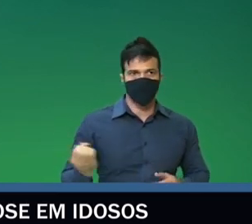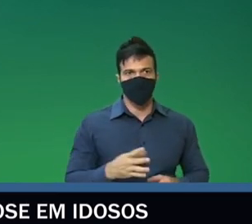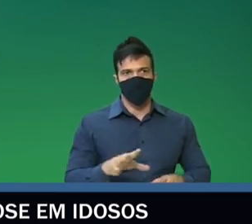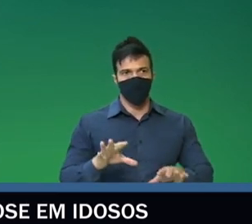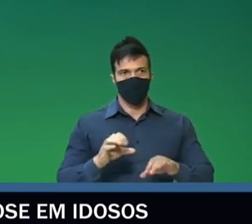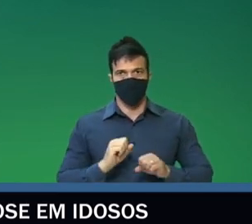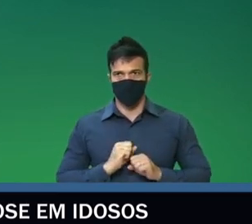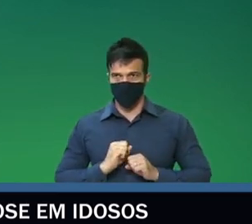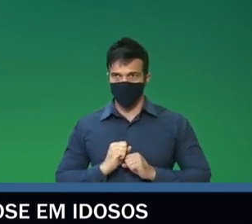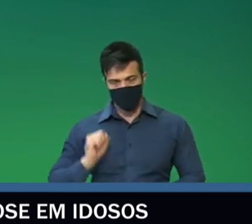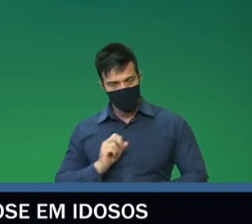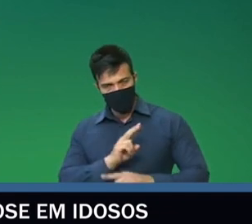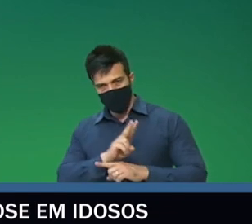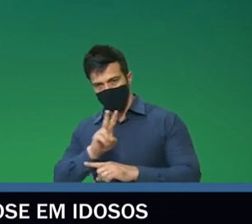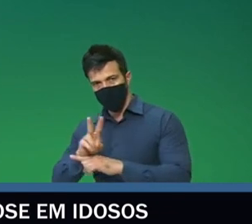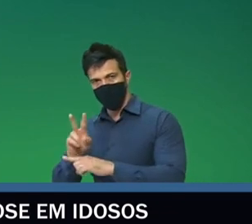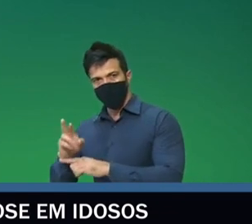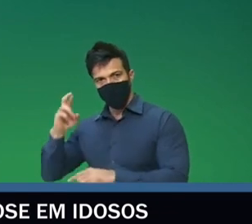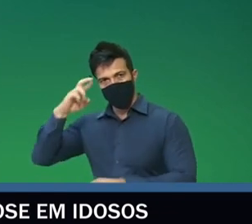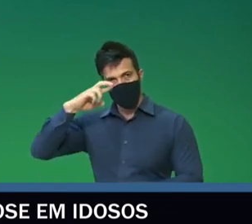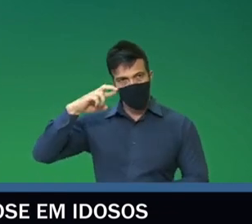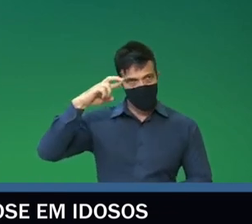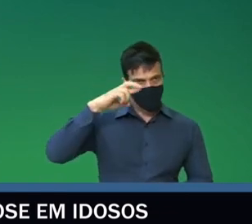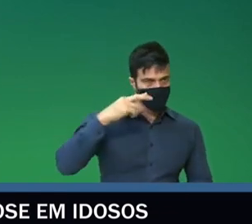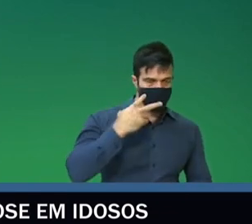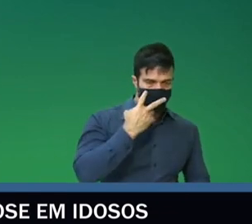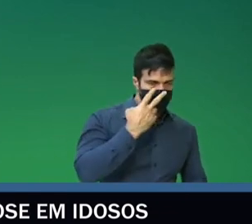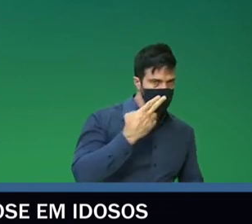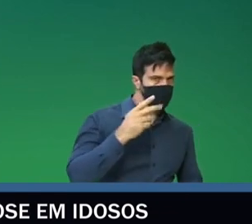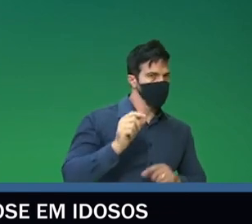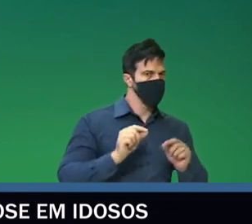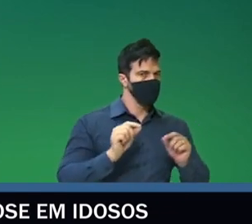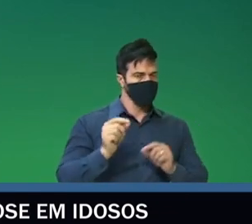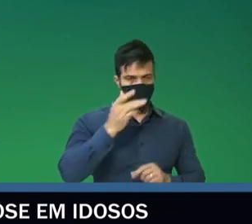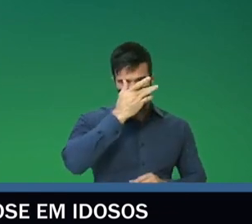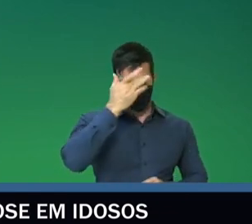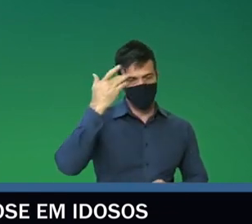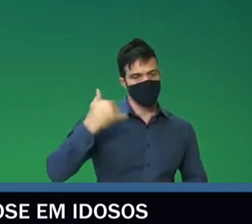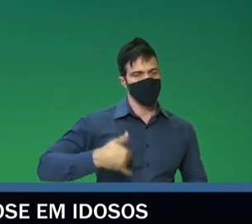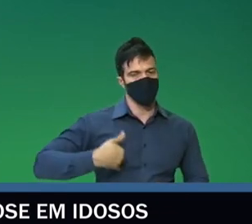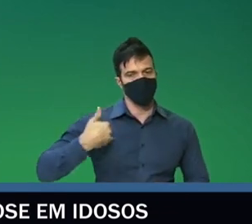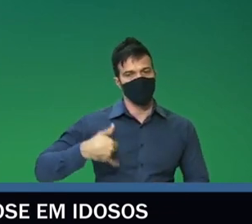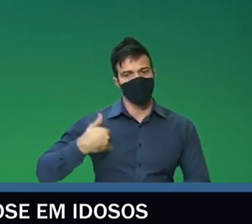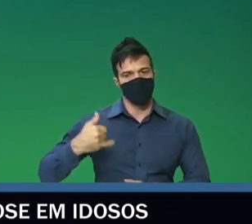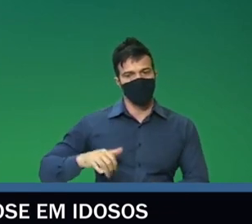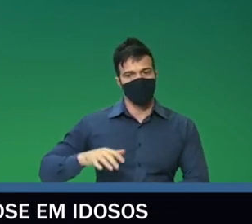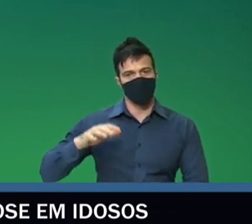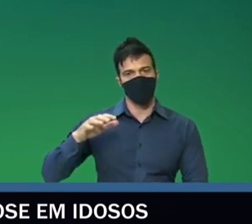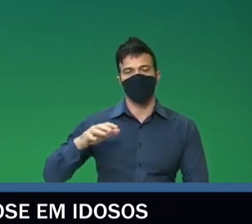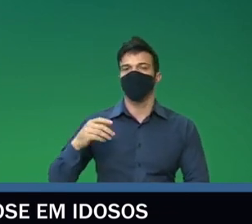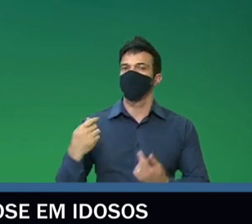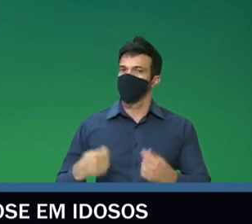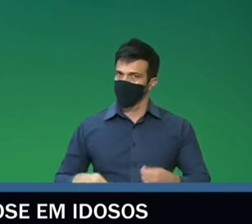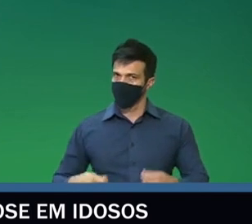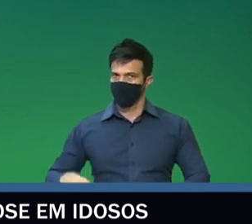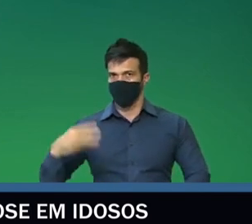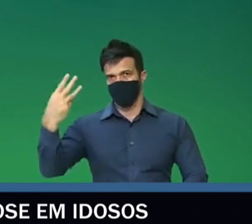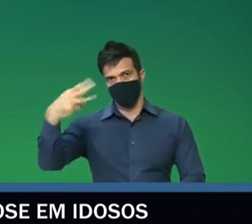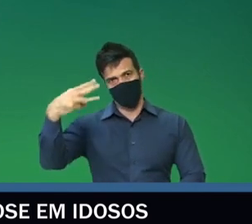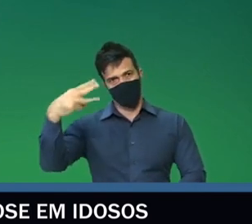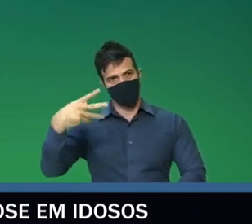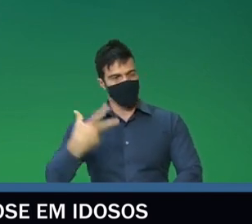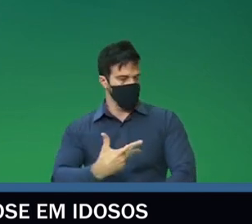casos na população idosa essa tendência nós temos para terceira dose na